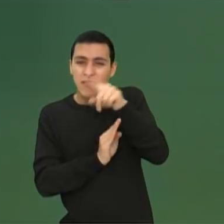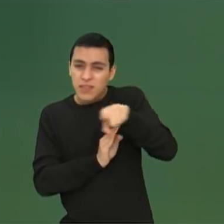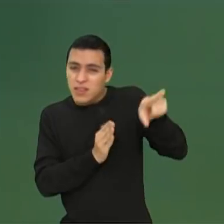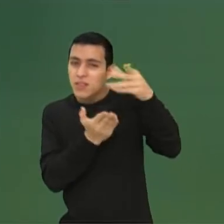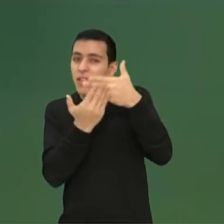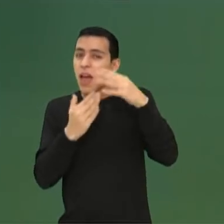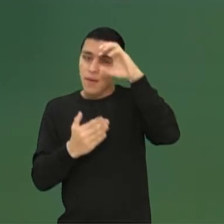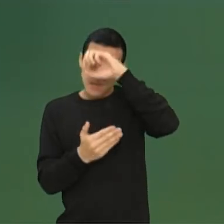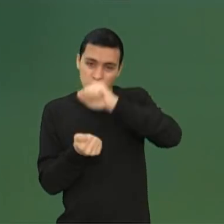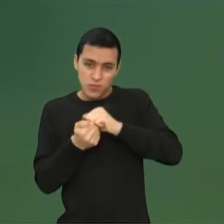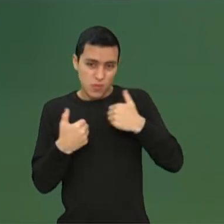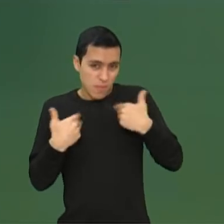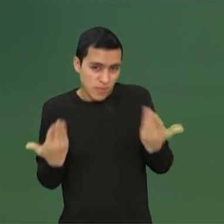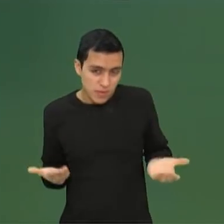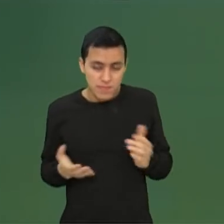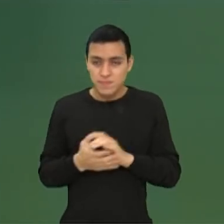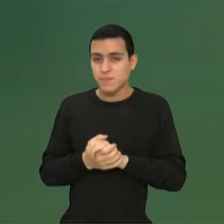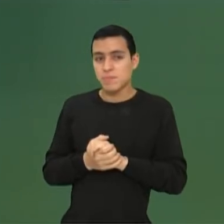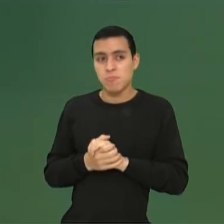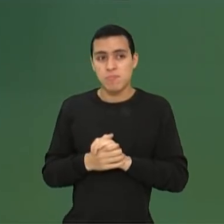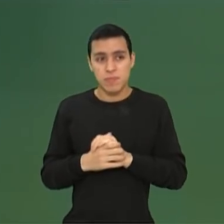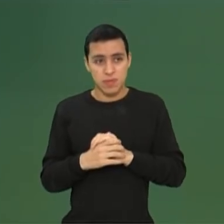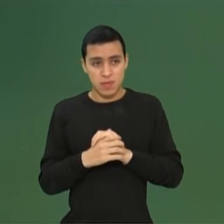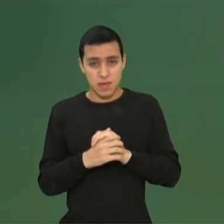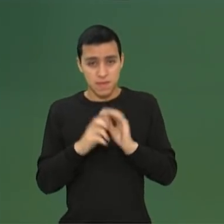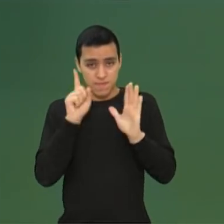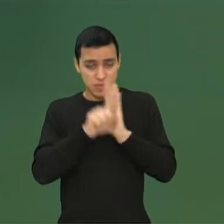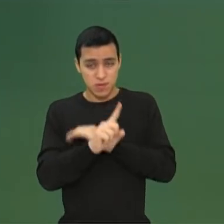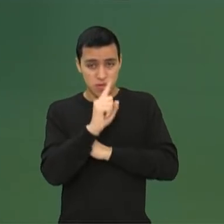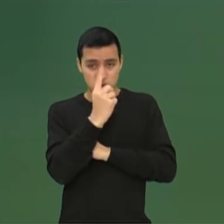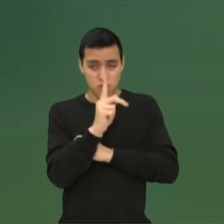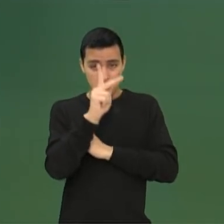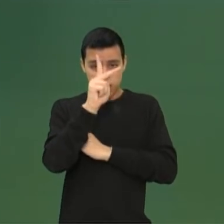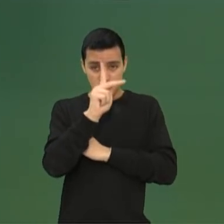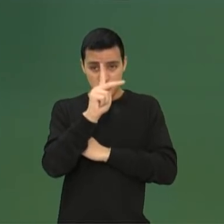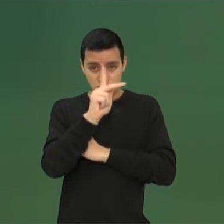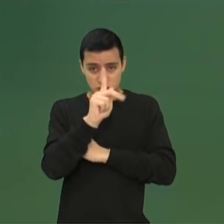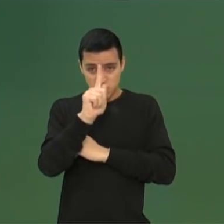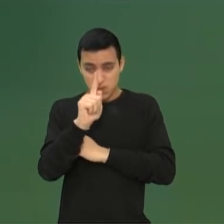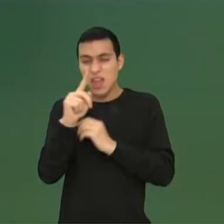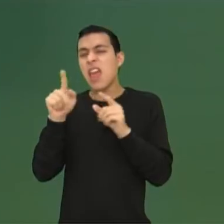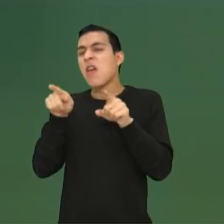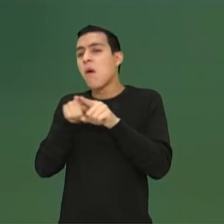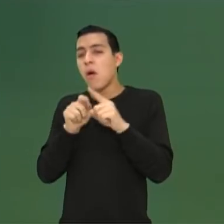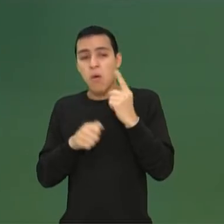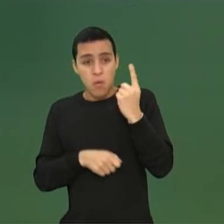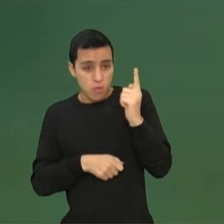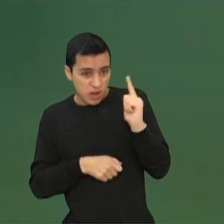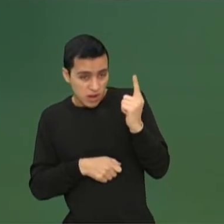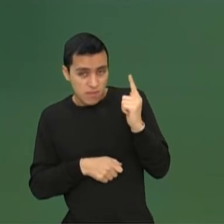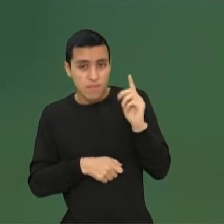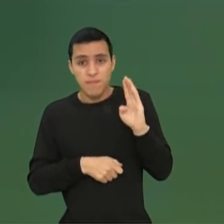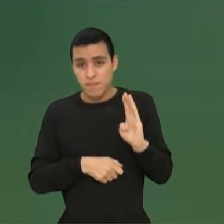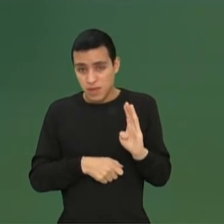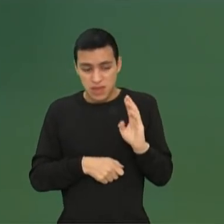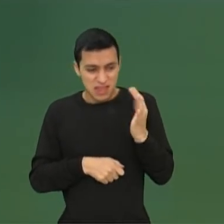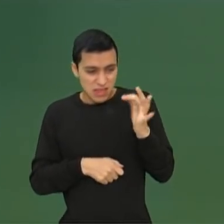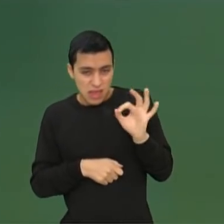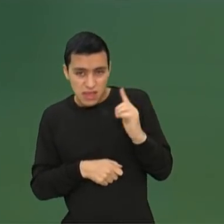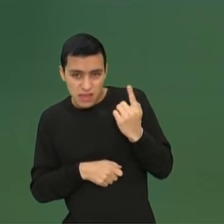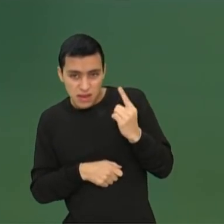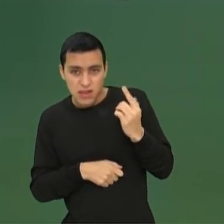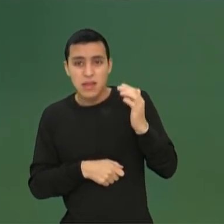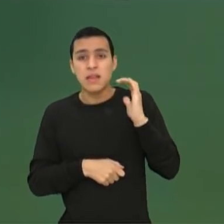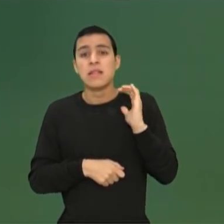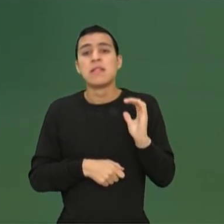pergunta 3? 1 quilograma é igual a, letra A, 1 grama, B, 10